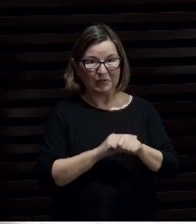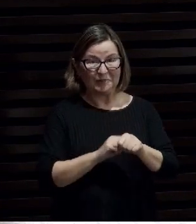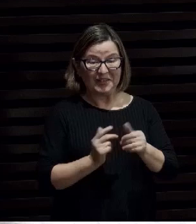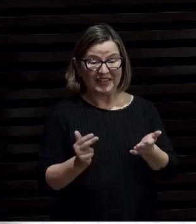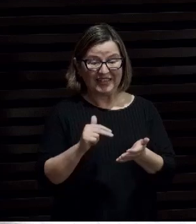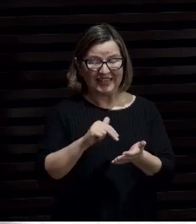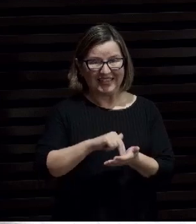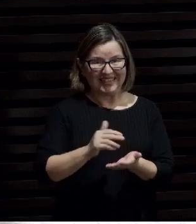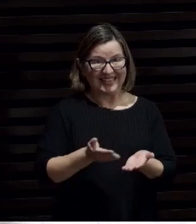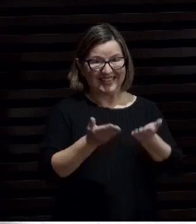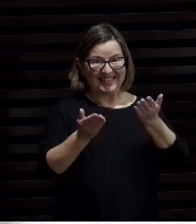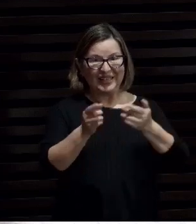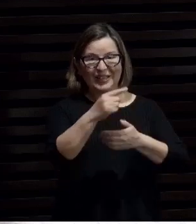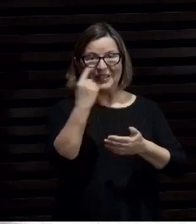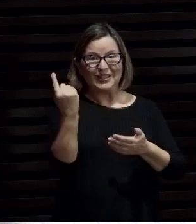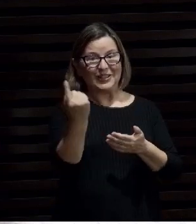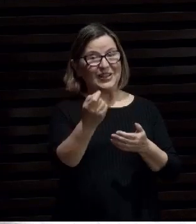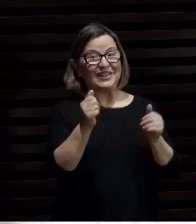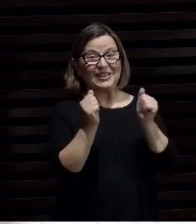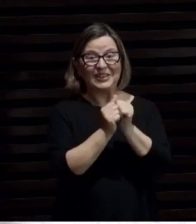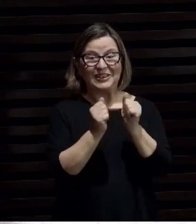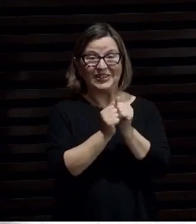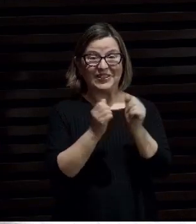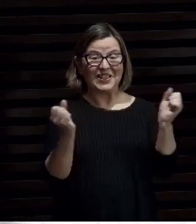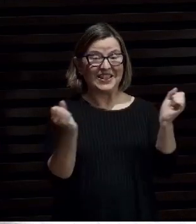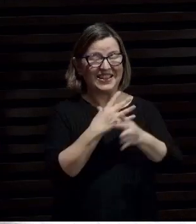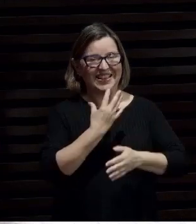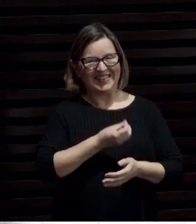também fomos ressuscitados com Ele em novidade de vida.